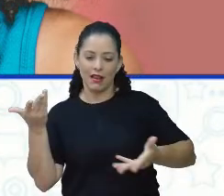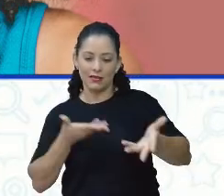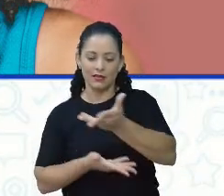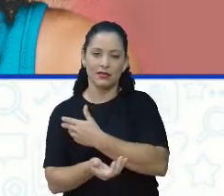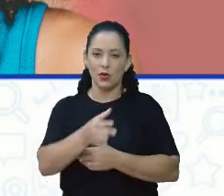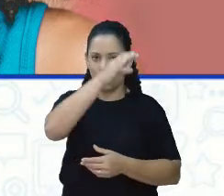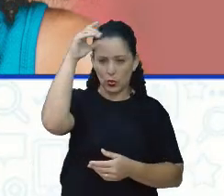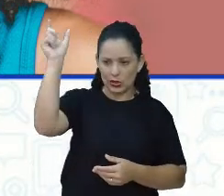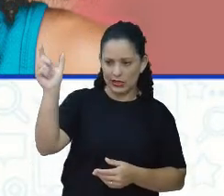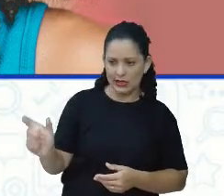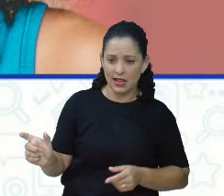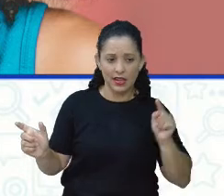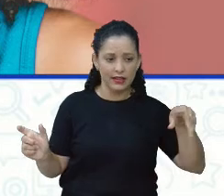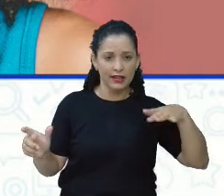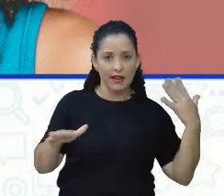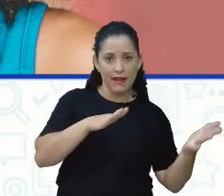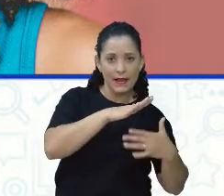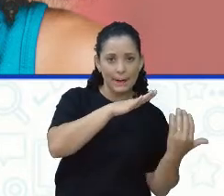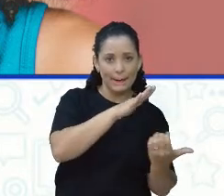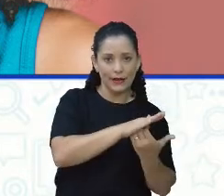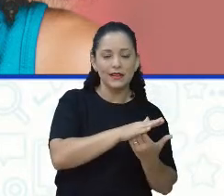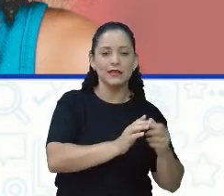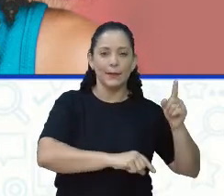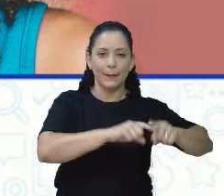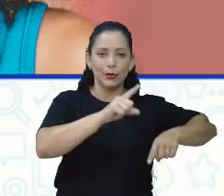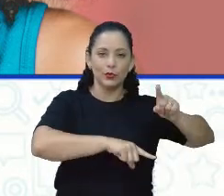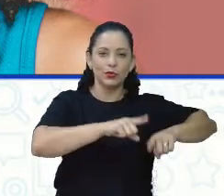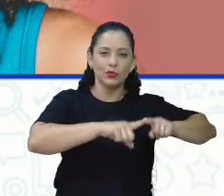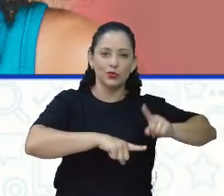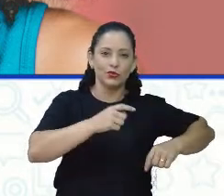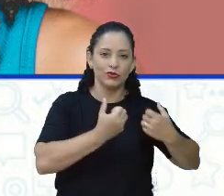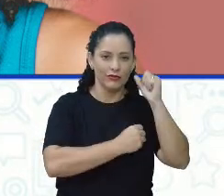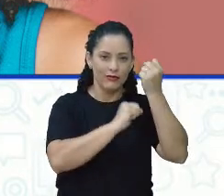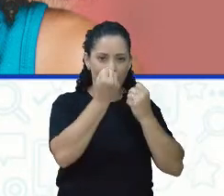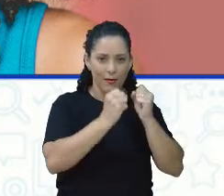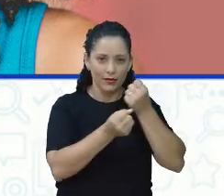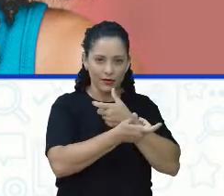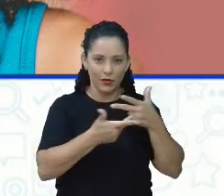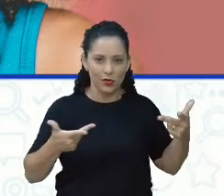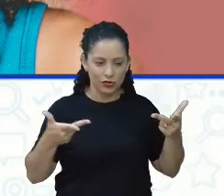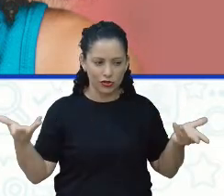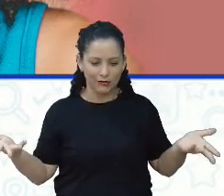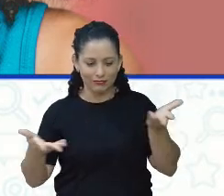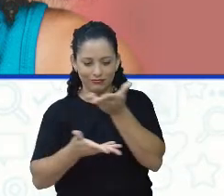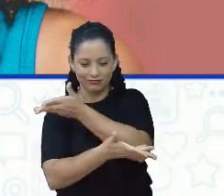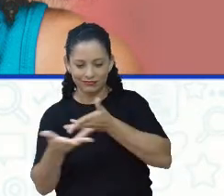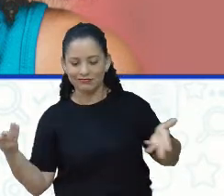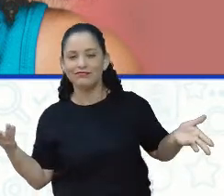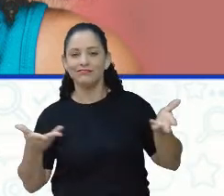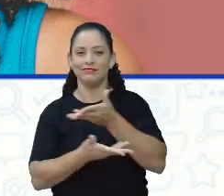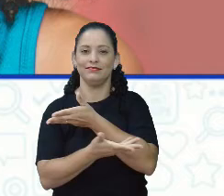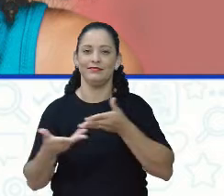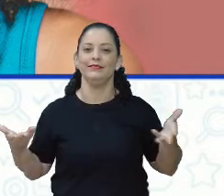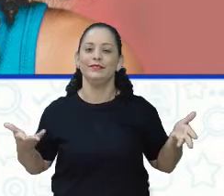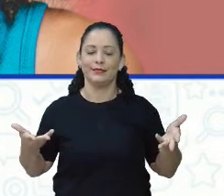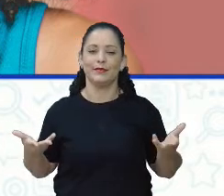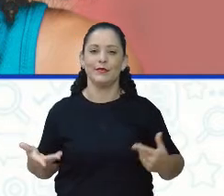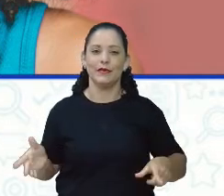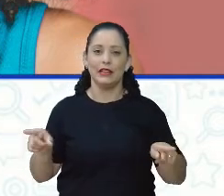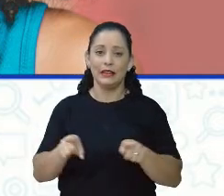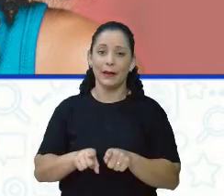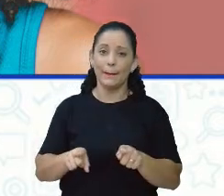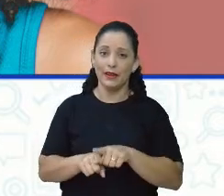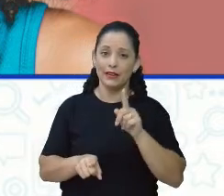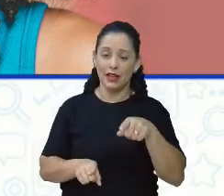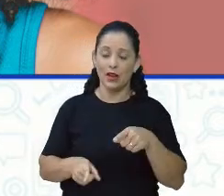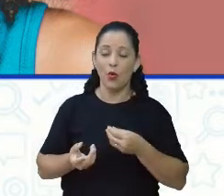que presta serviço ou fabrica produtos. Um bom atendimento pode fidelizar o cliente, que abrange a marca pelo boca a boca,